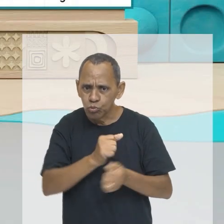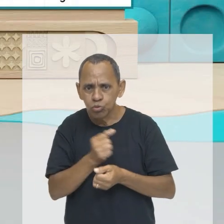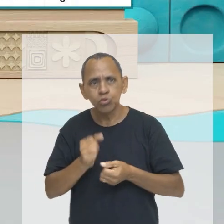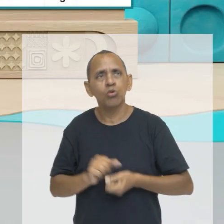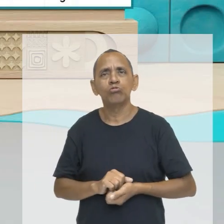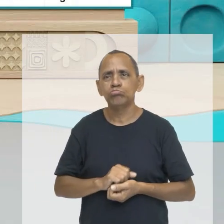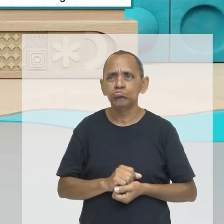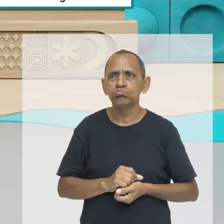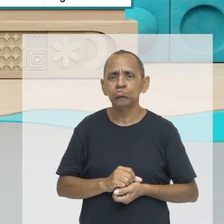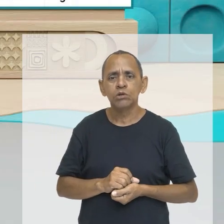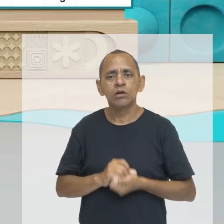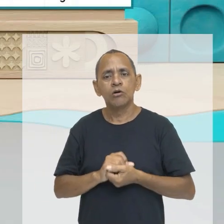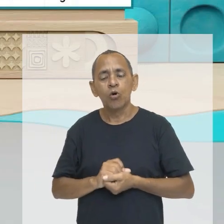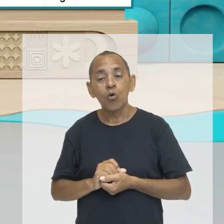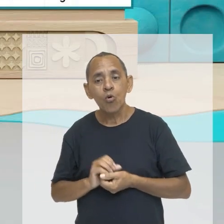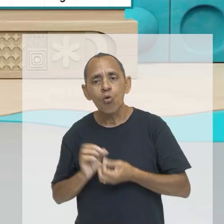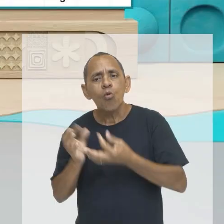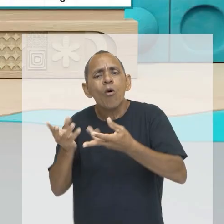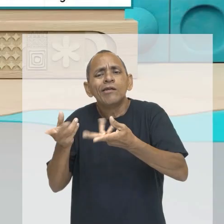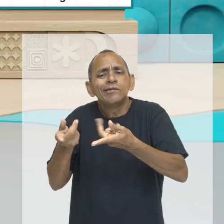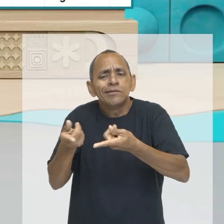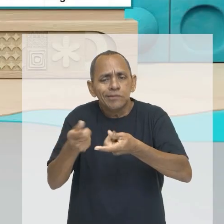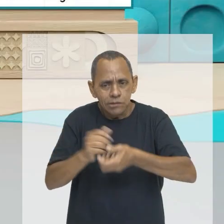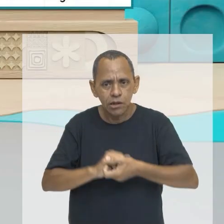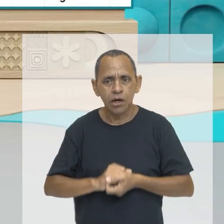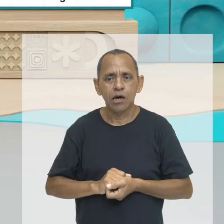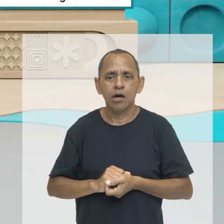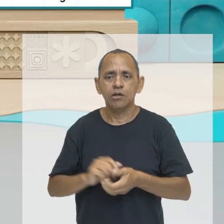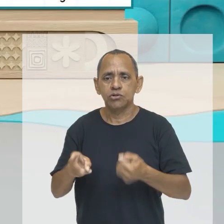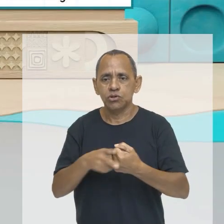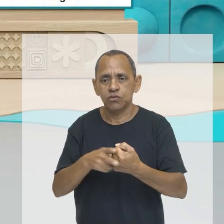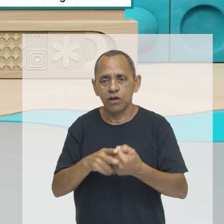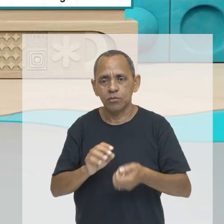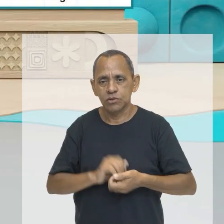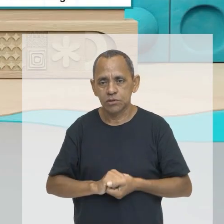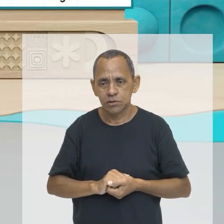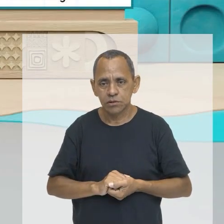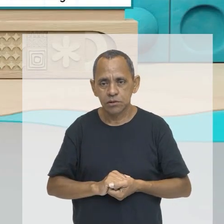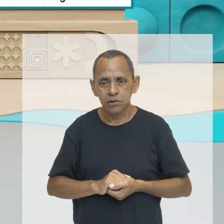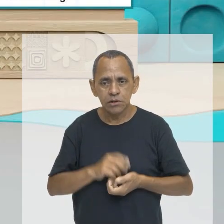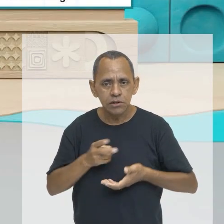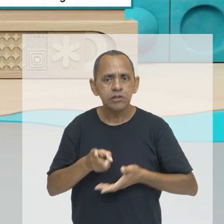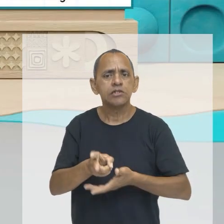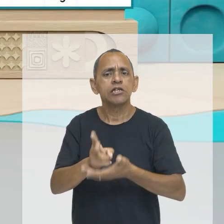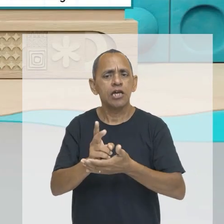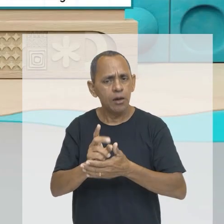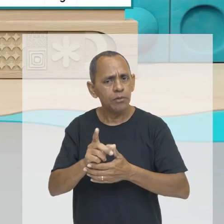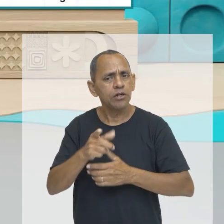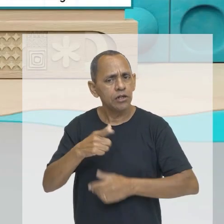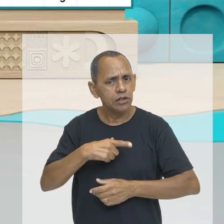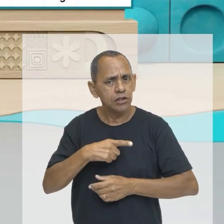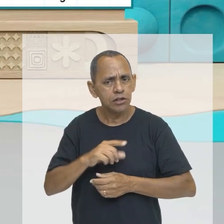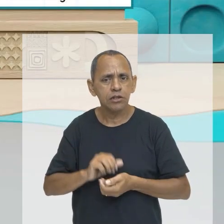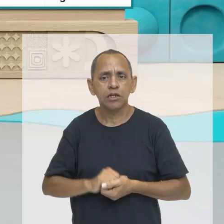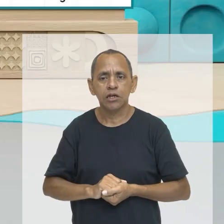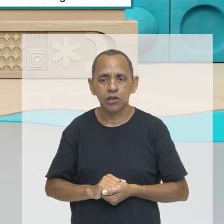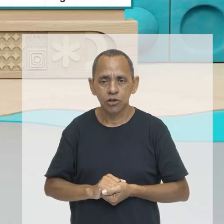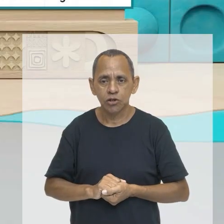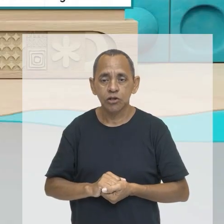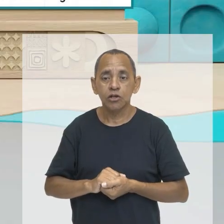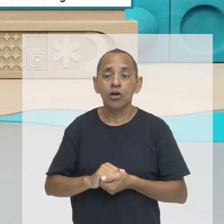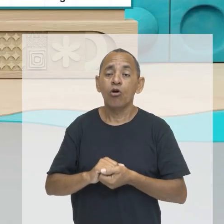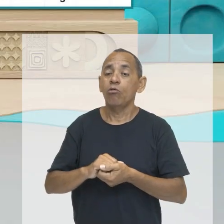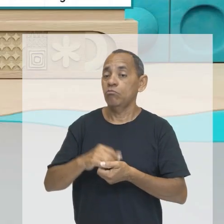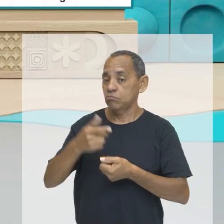significado dos outros verbos de uma frase. Então, como eles estão sempre ao lado de outros verbos, e eles vão auxiliar esse